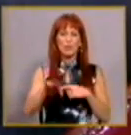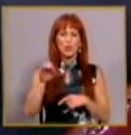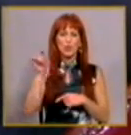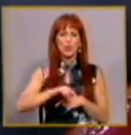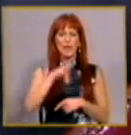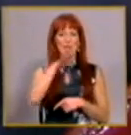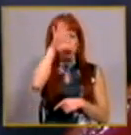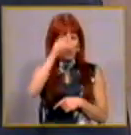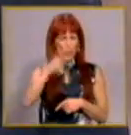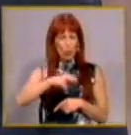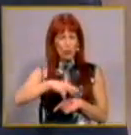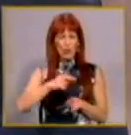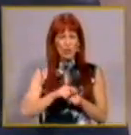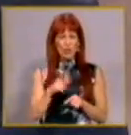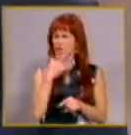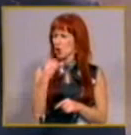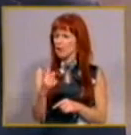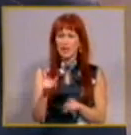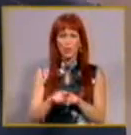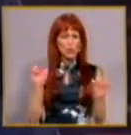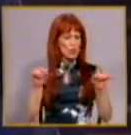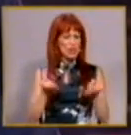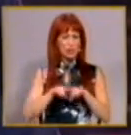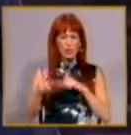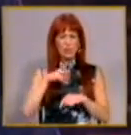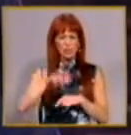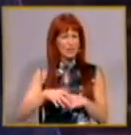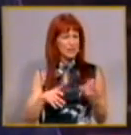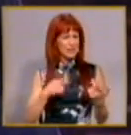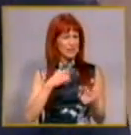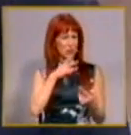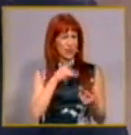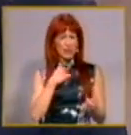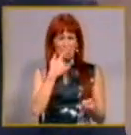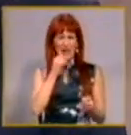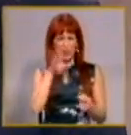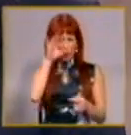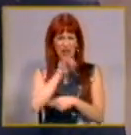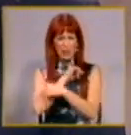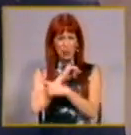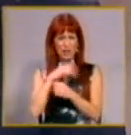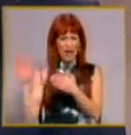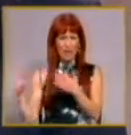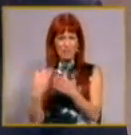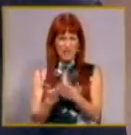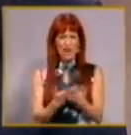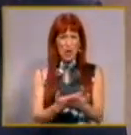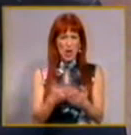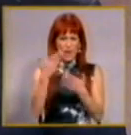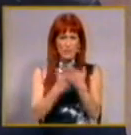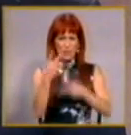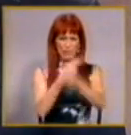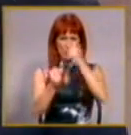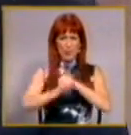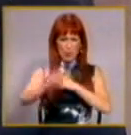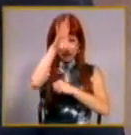que o Governo cortou unilateralmente o consenso político em Portugal. Eu diria que até parece que é o Governo que apresenta agora uma moção de